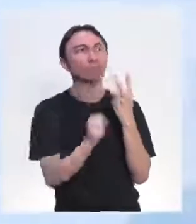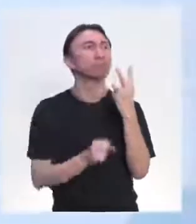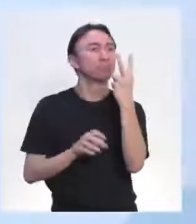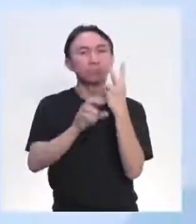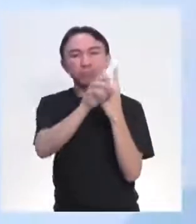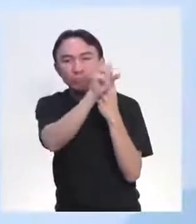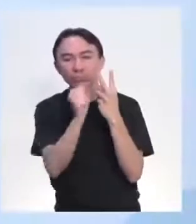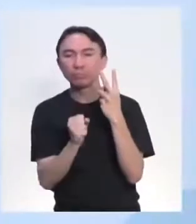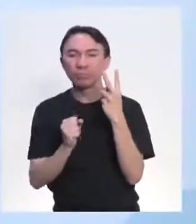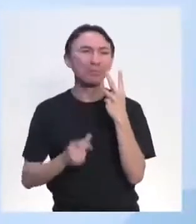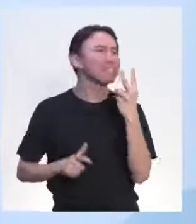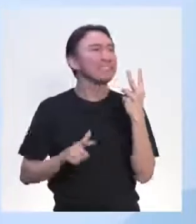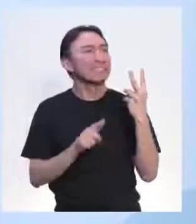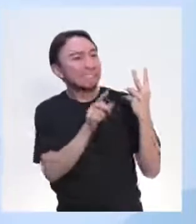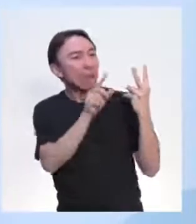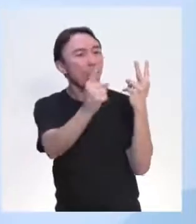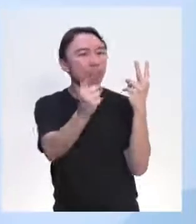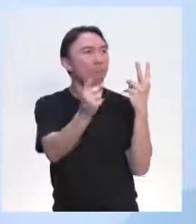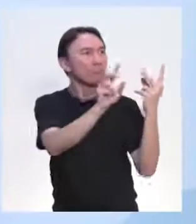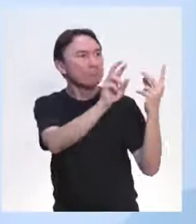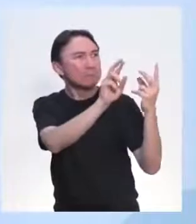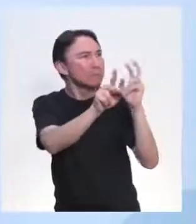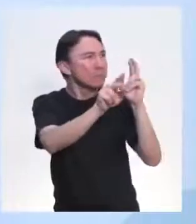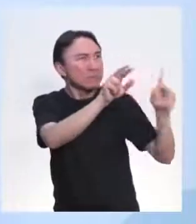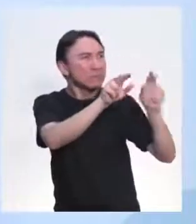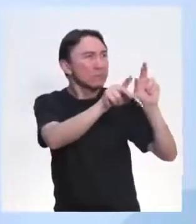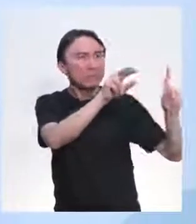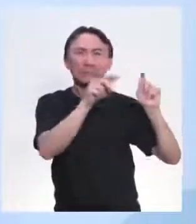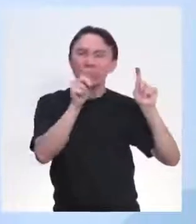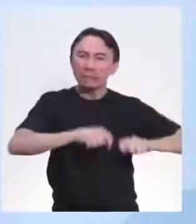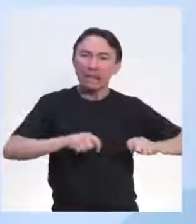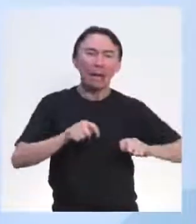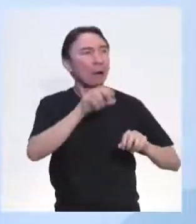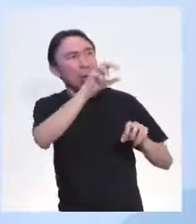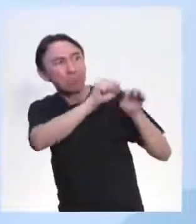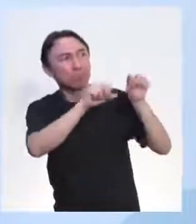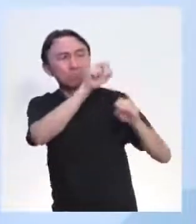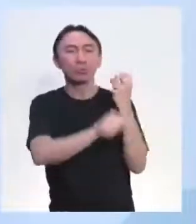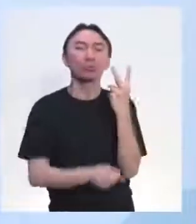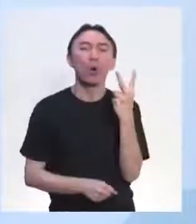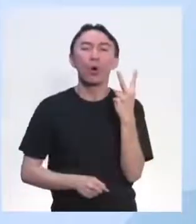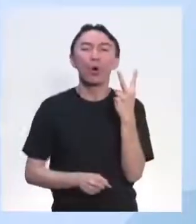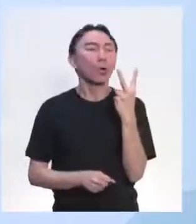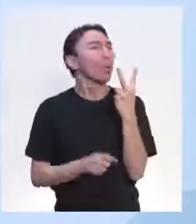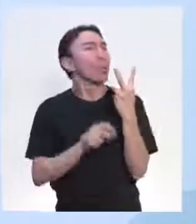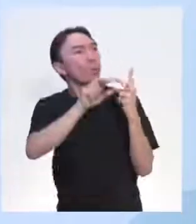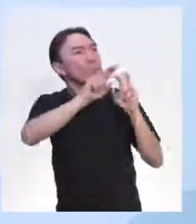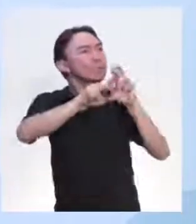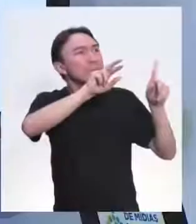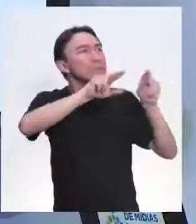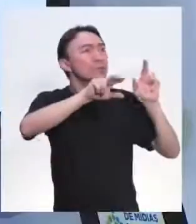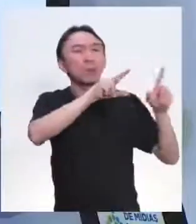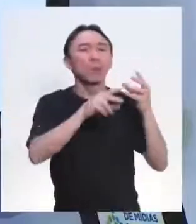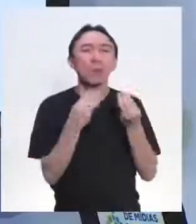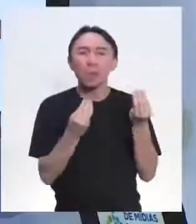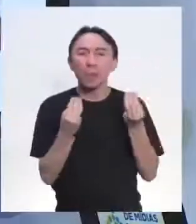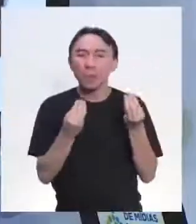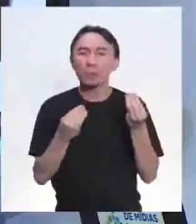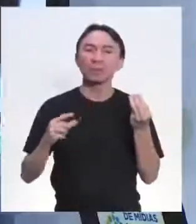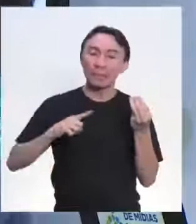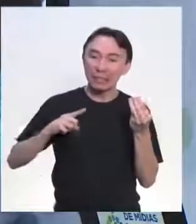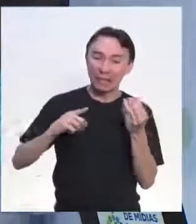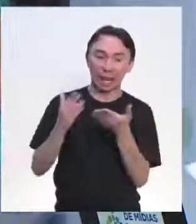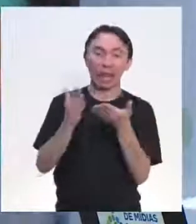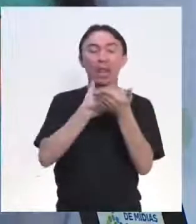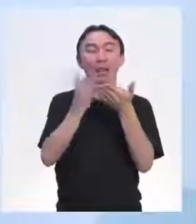retirar estes livros? Muito bem. Então, aqui, nós sabemos que nós temos 1, 2, 3,